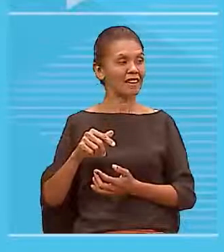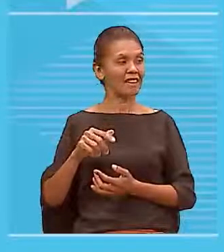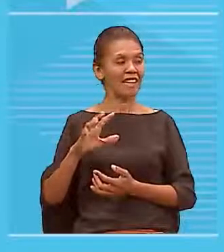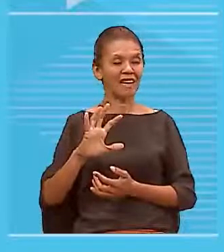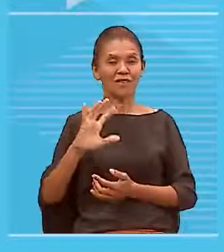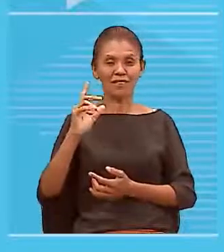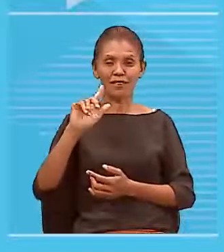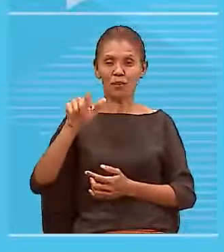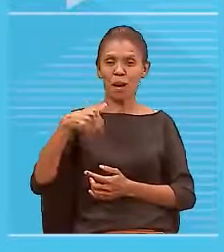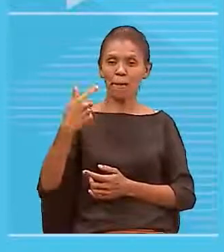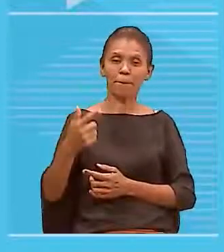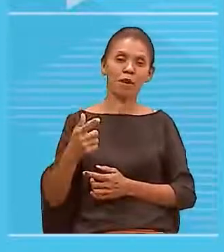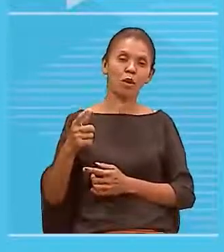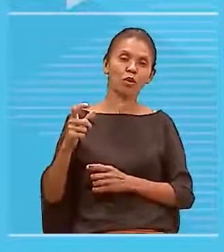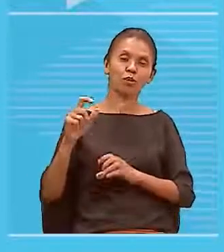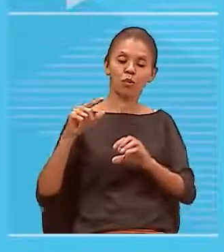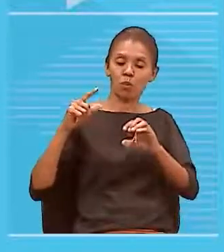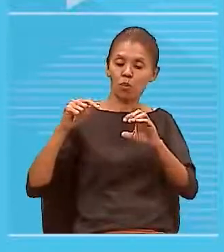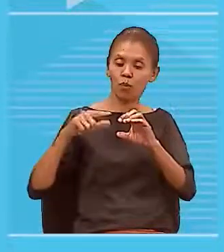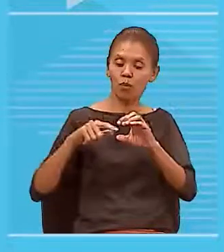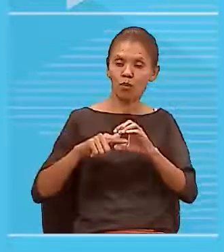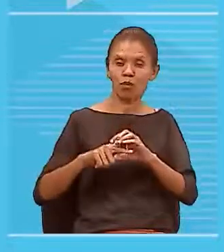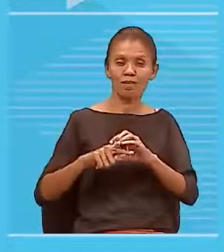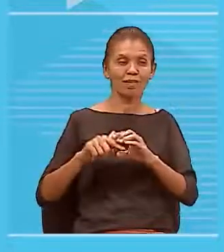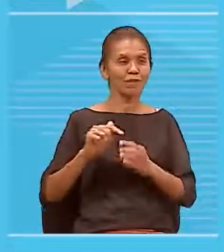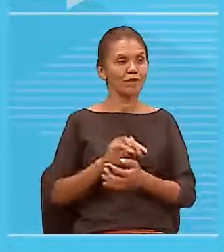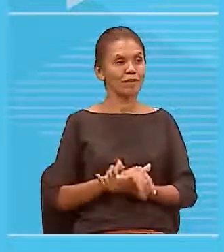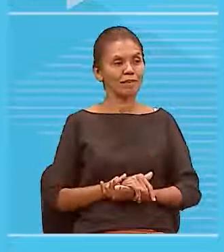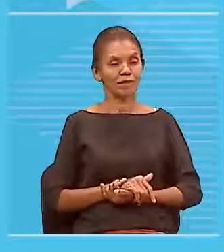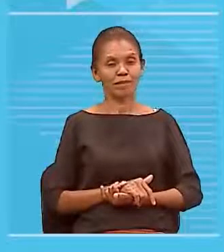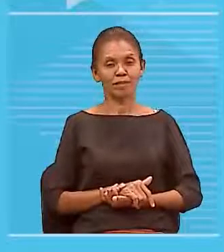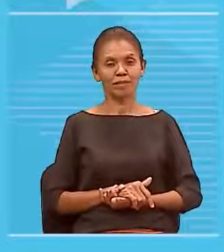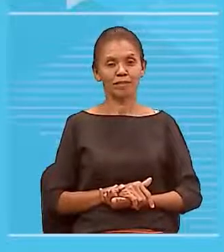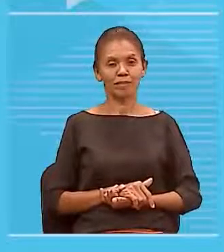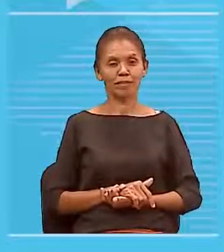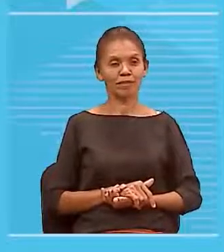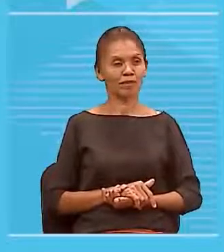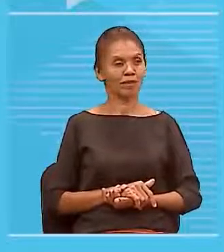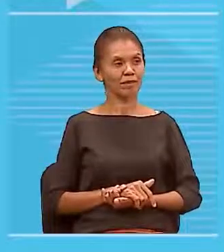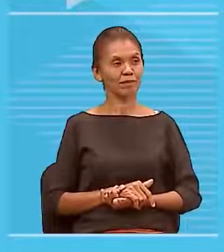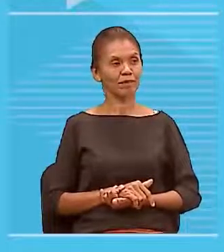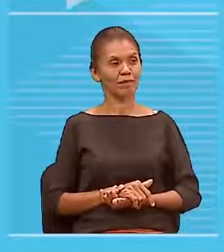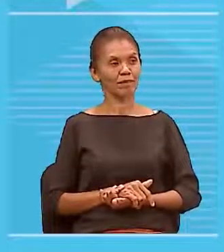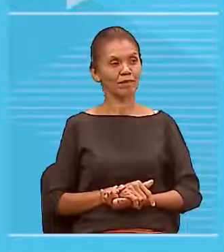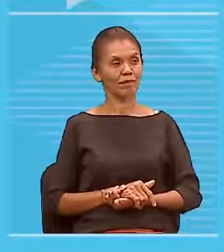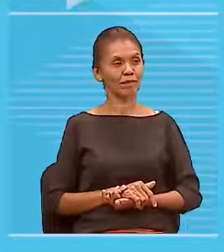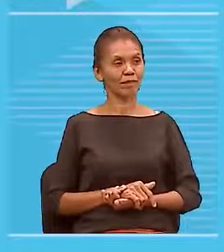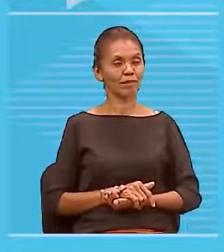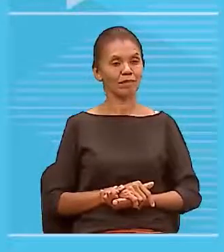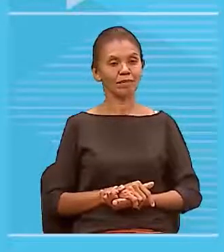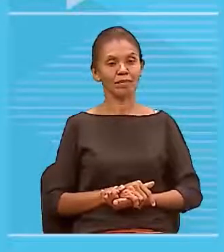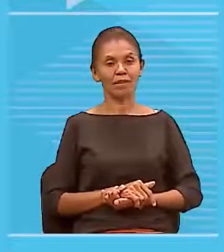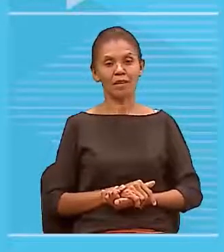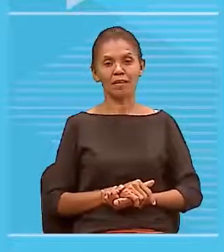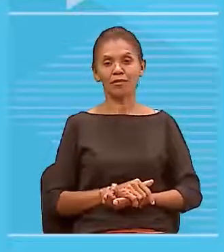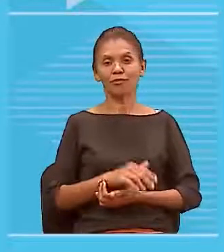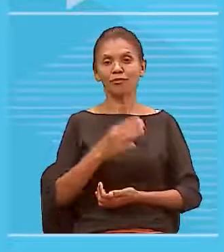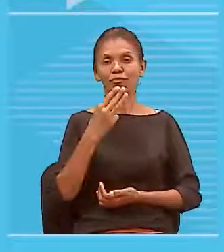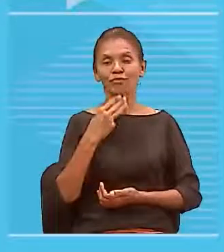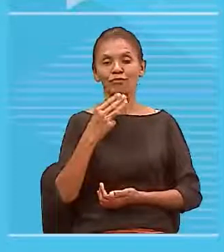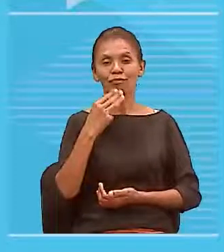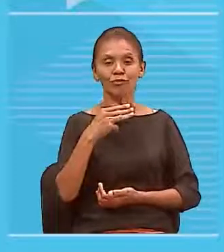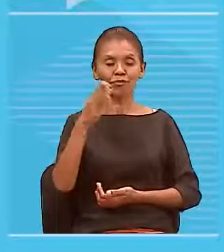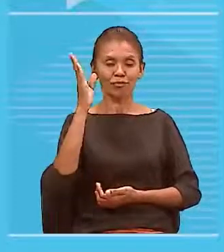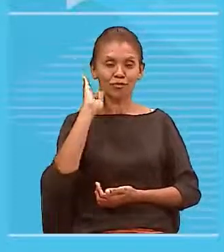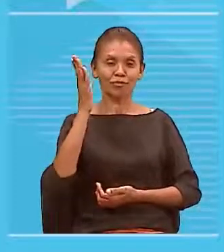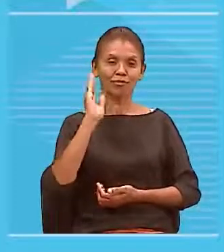reproduzir. Eu não consigo um burro cruzando um burro com a burra. Eu consigo um burro só se eu fizer